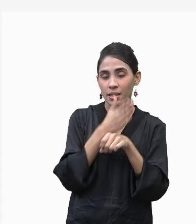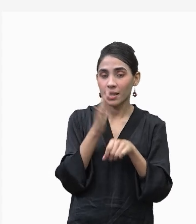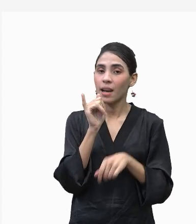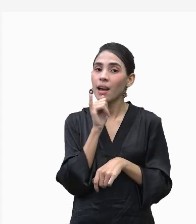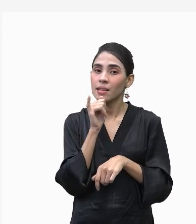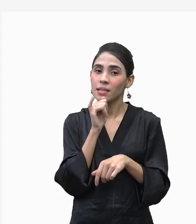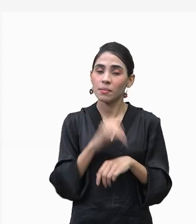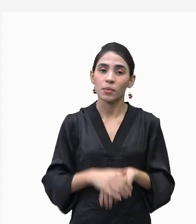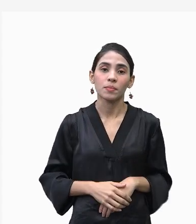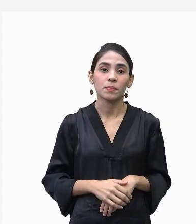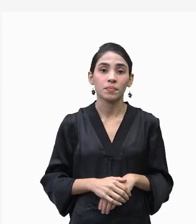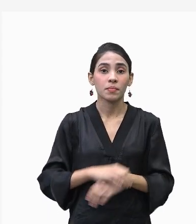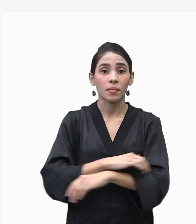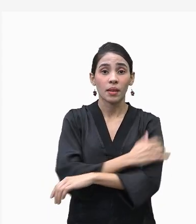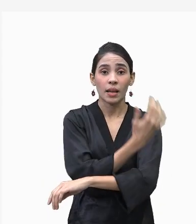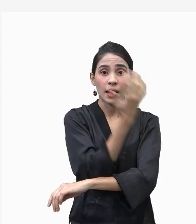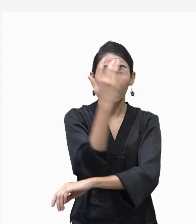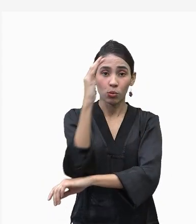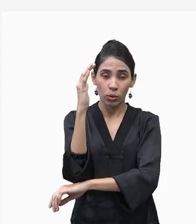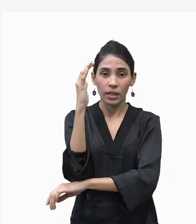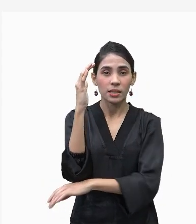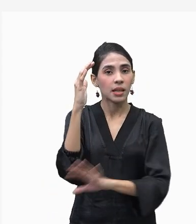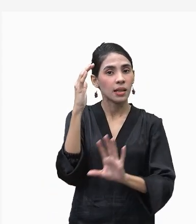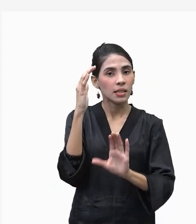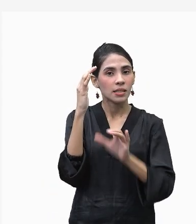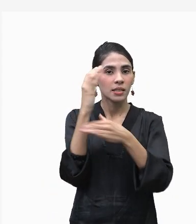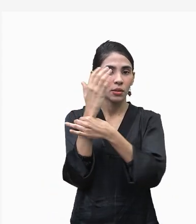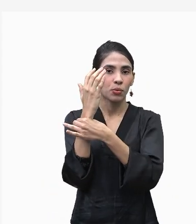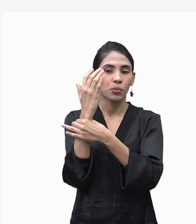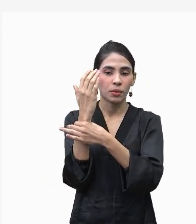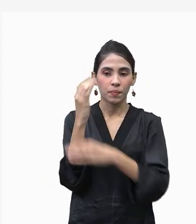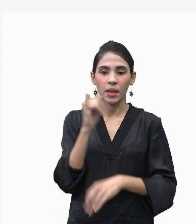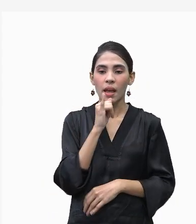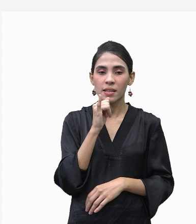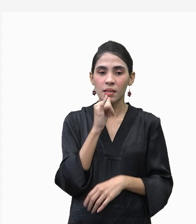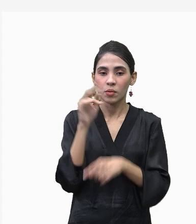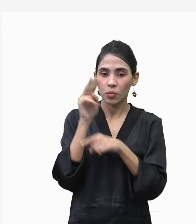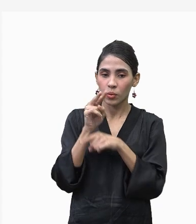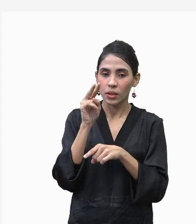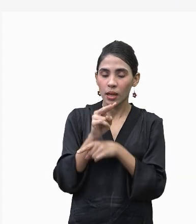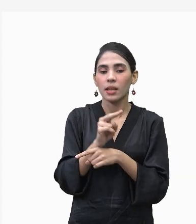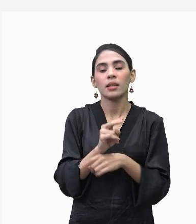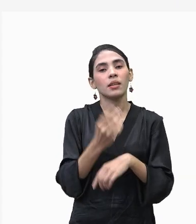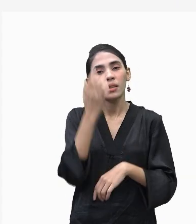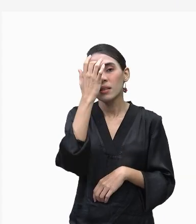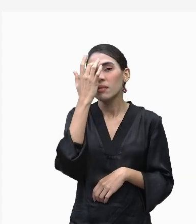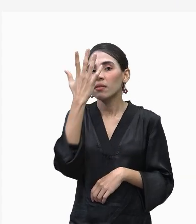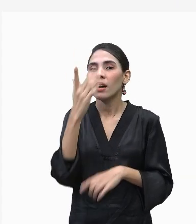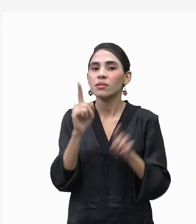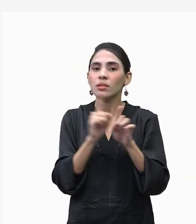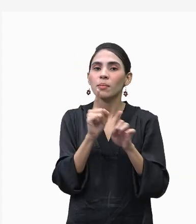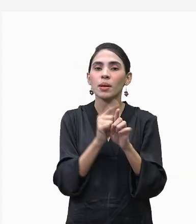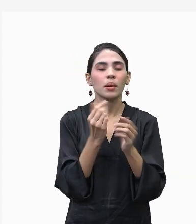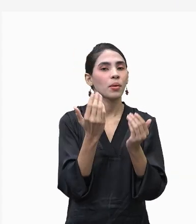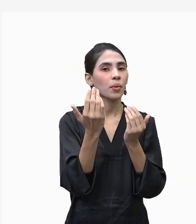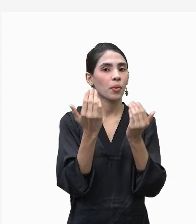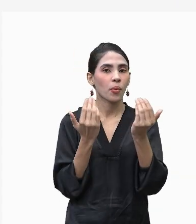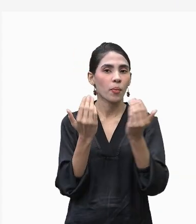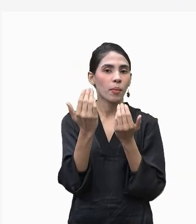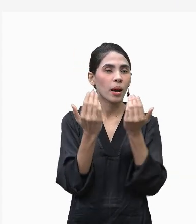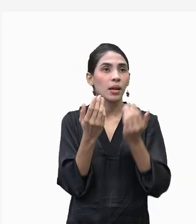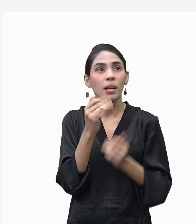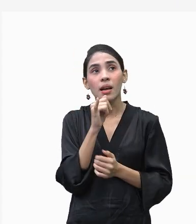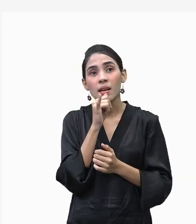exemplo, a natureza em pé, a natureza lá conservada, e a gente facilmente associa isso a,